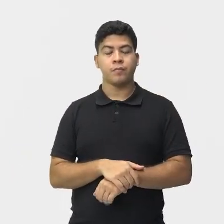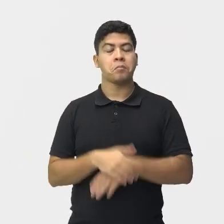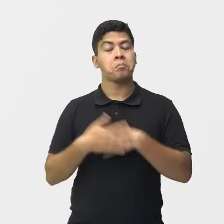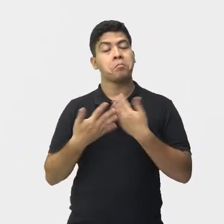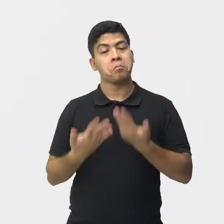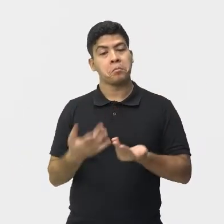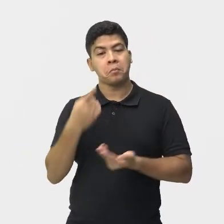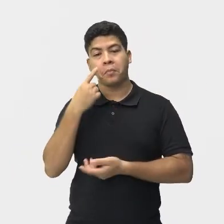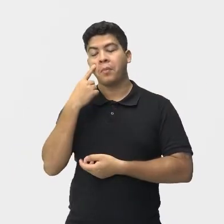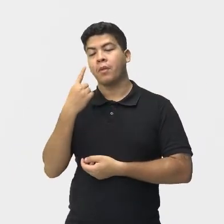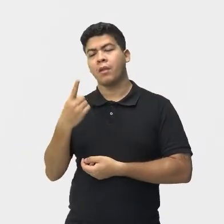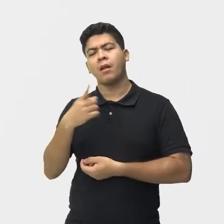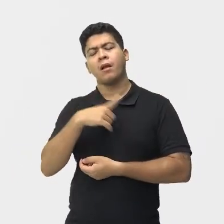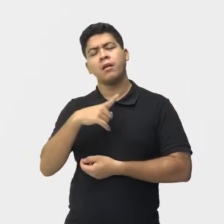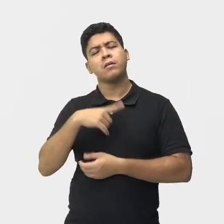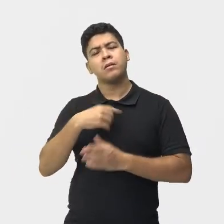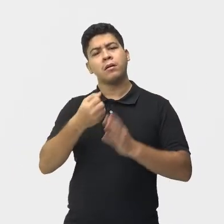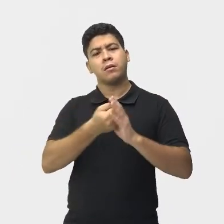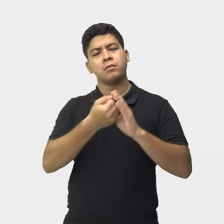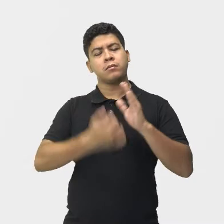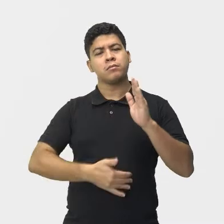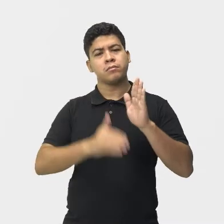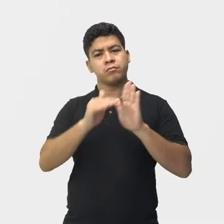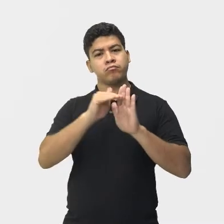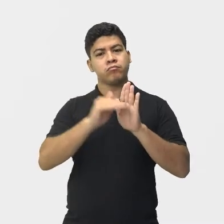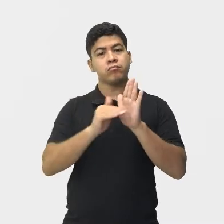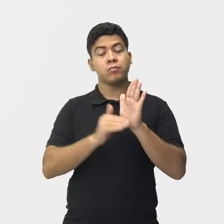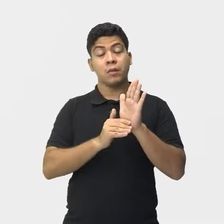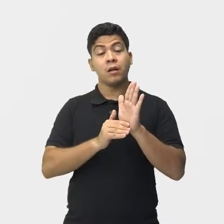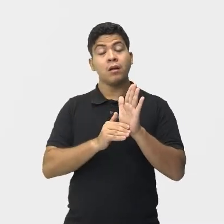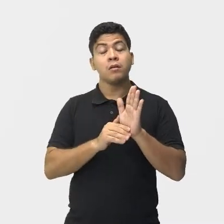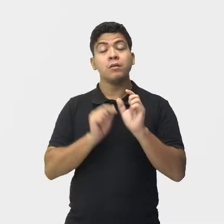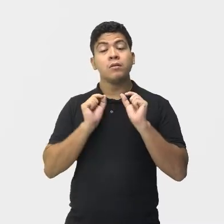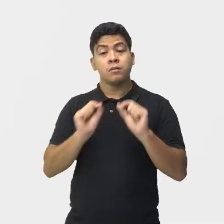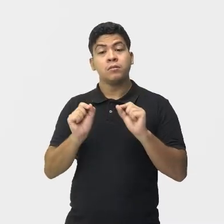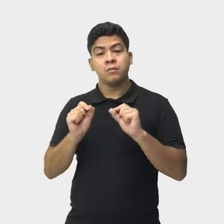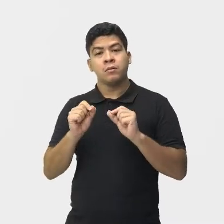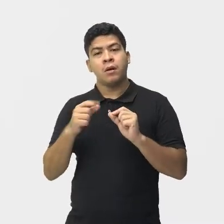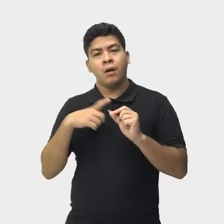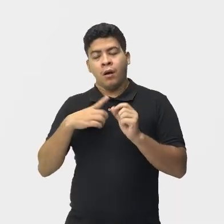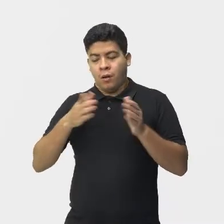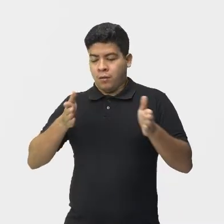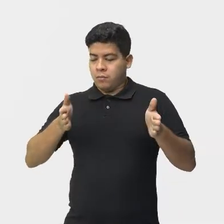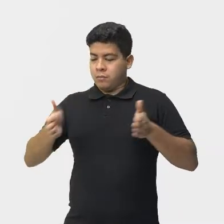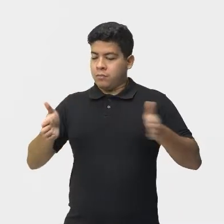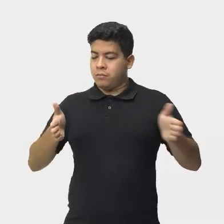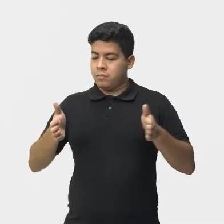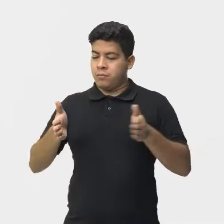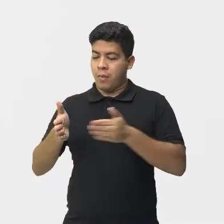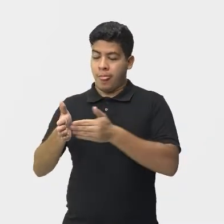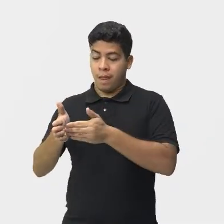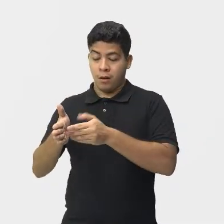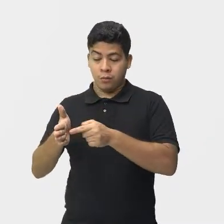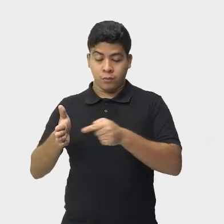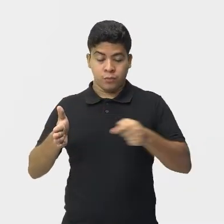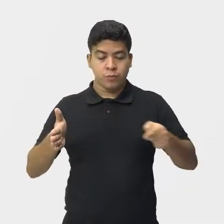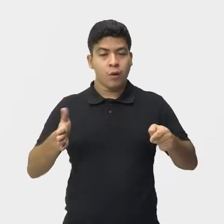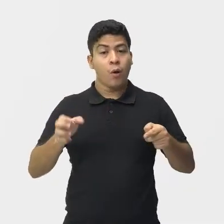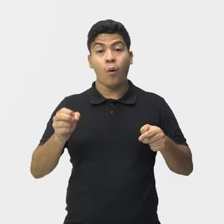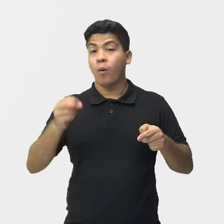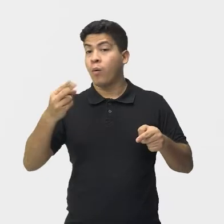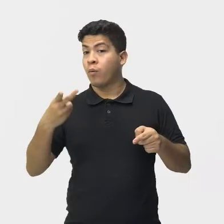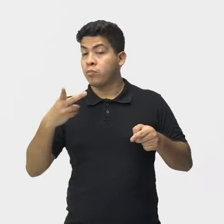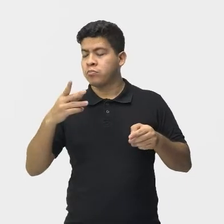Aqui eu tenho uma propriedade que me dá o espaço percorrido, ou a variação da